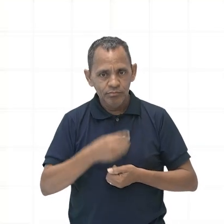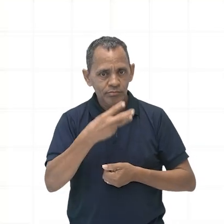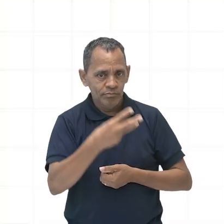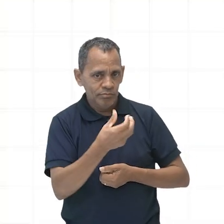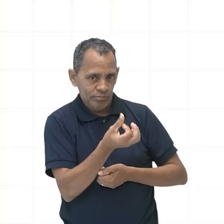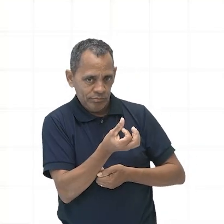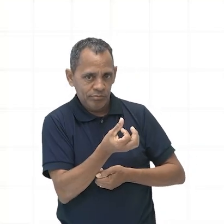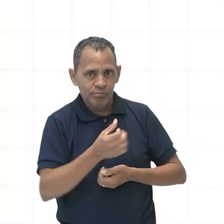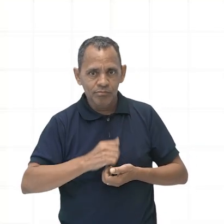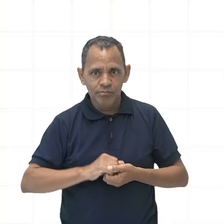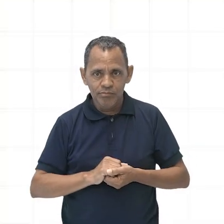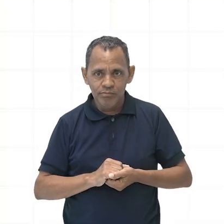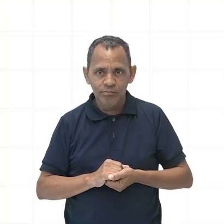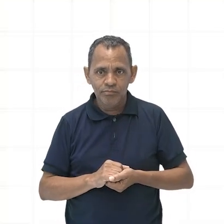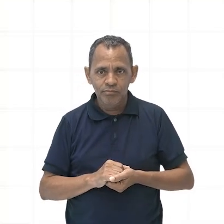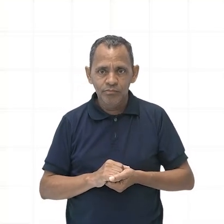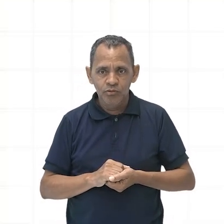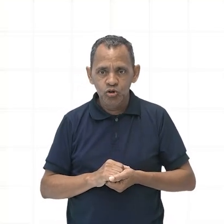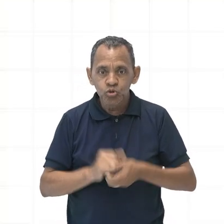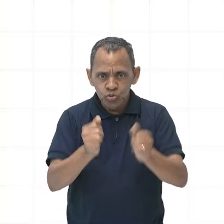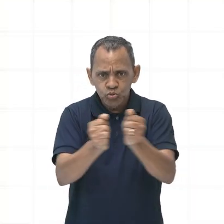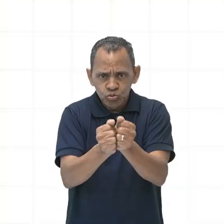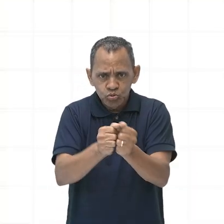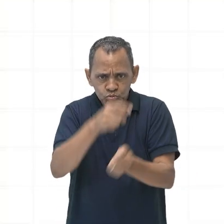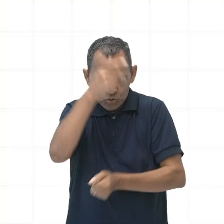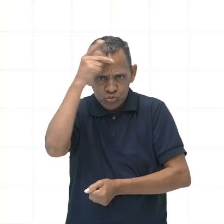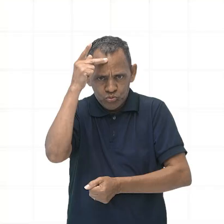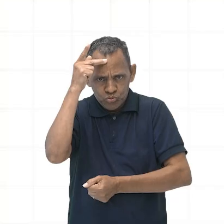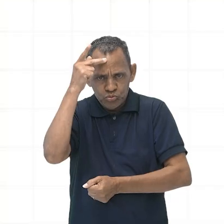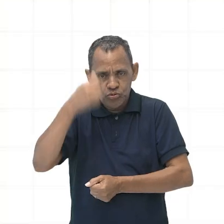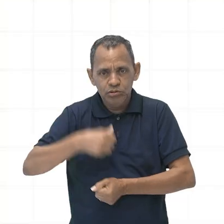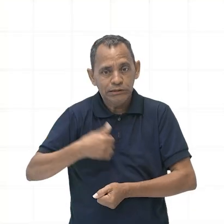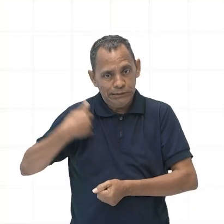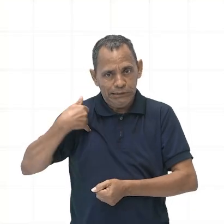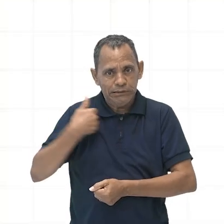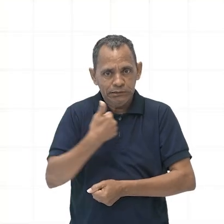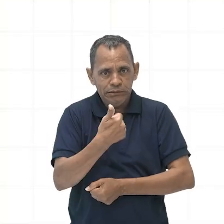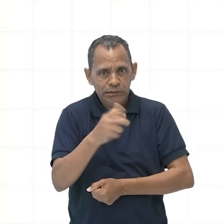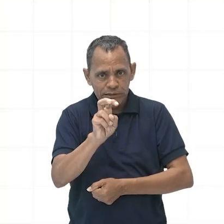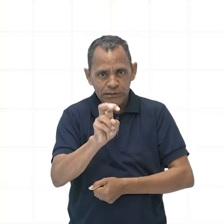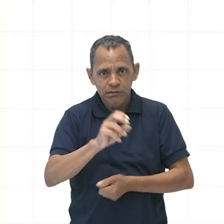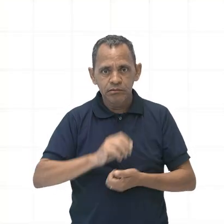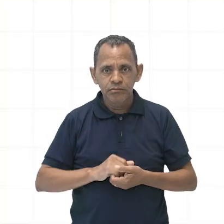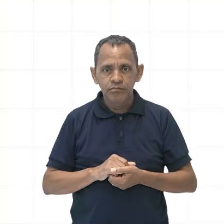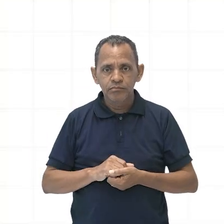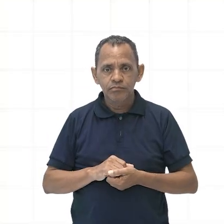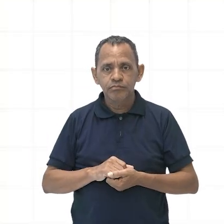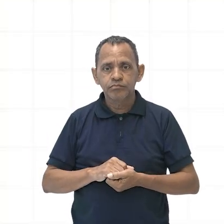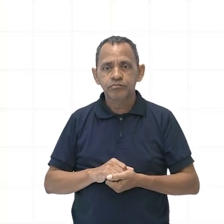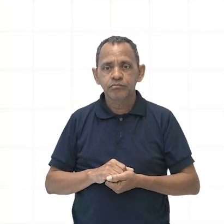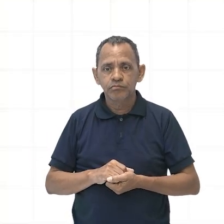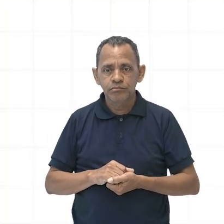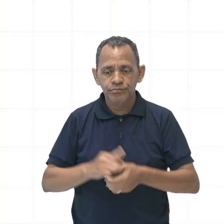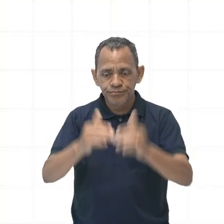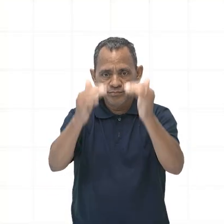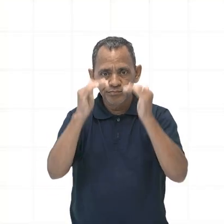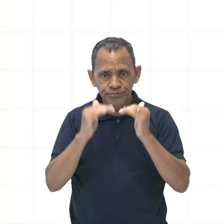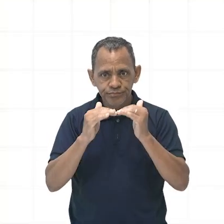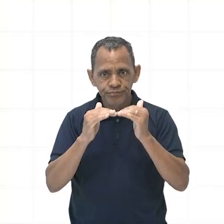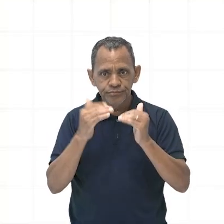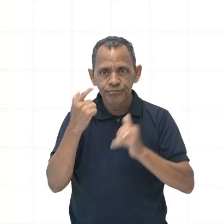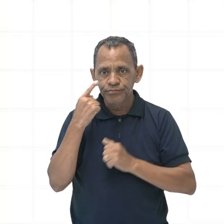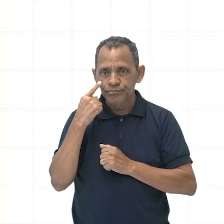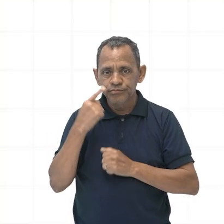36, né? Pessoas com 15 anos. E aqui, ó, no sétimo, com 17, vamos